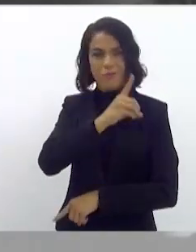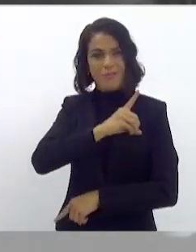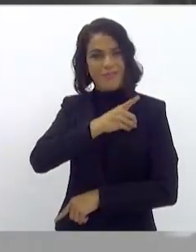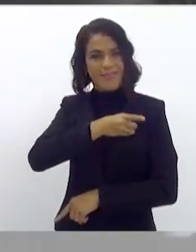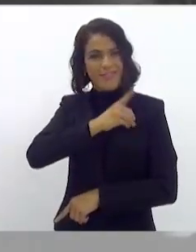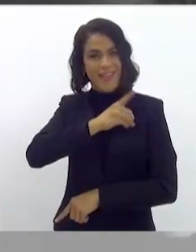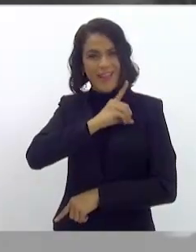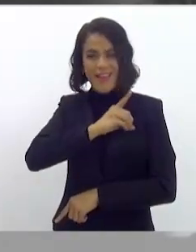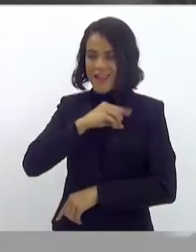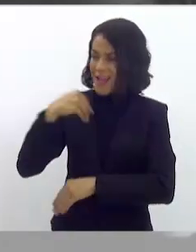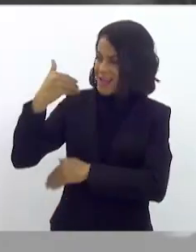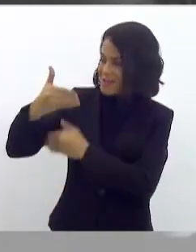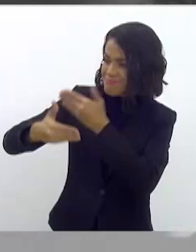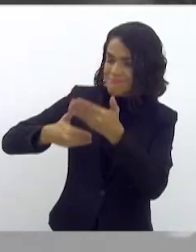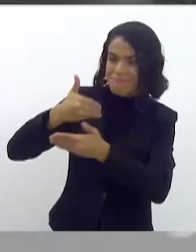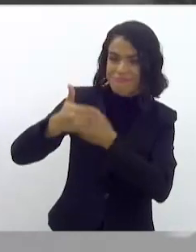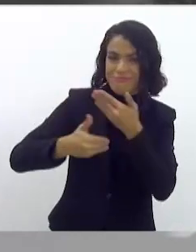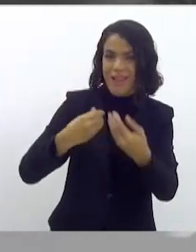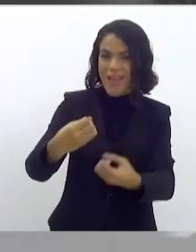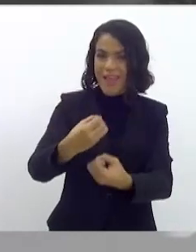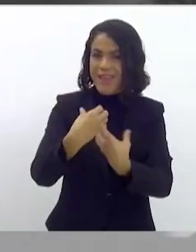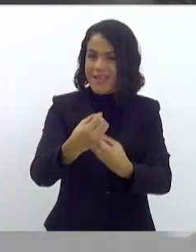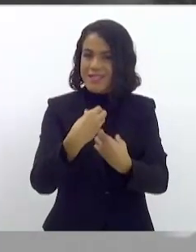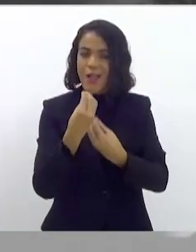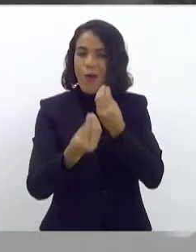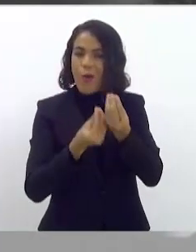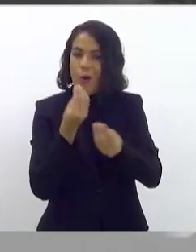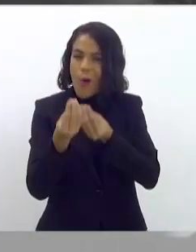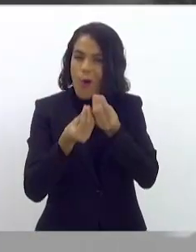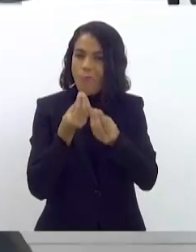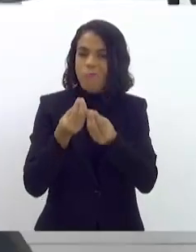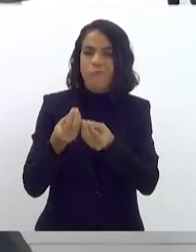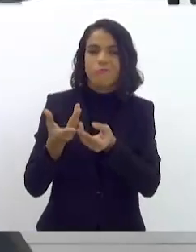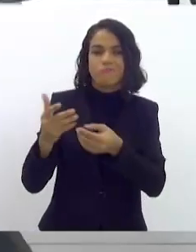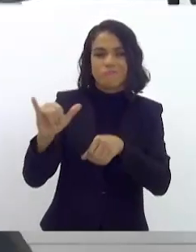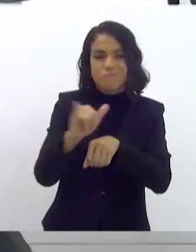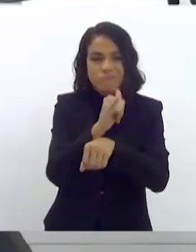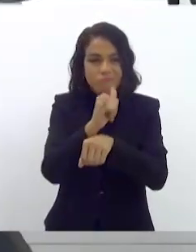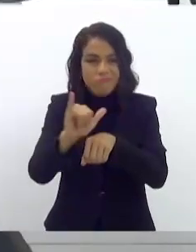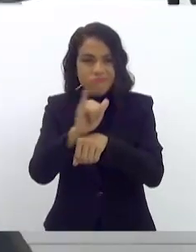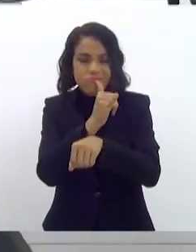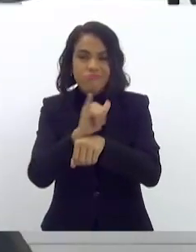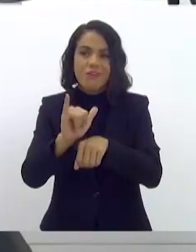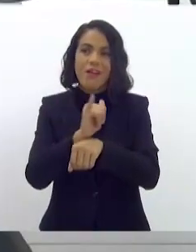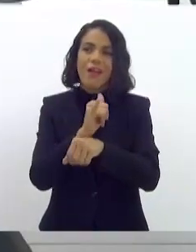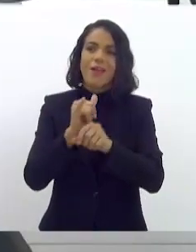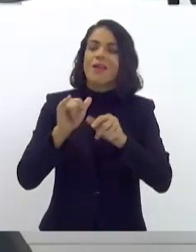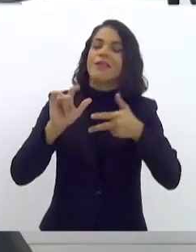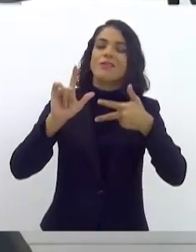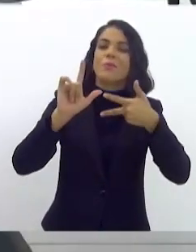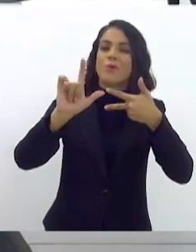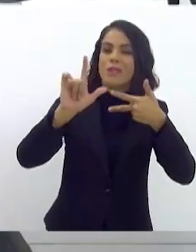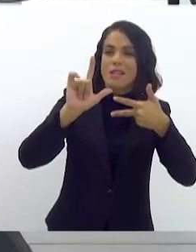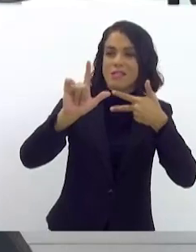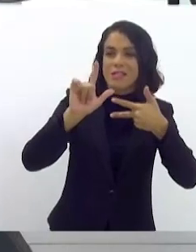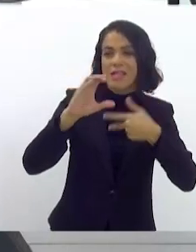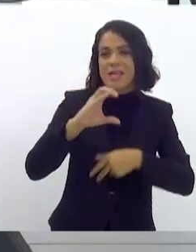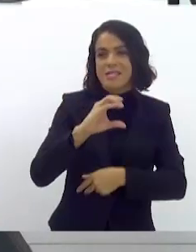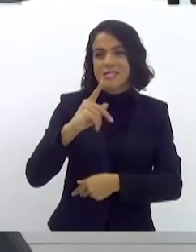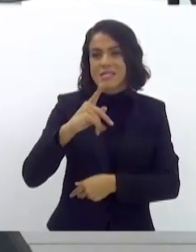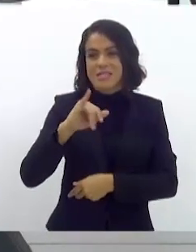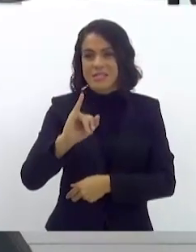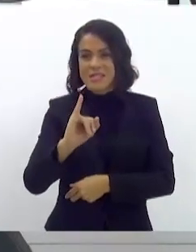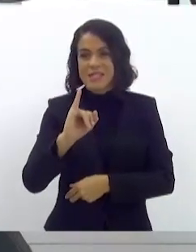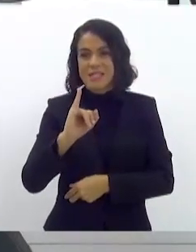ensinando como explorar mais e mais a ferramenta que é tão importante do Poder Legislativo como a CPI. Então,